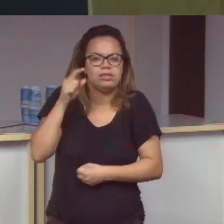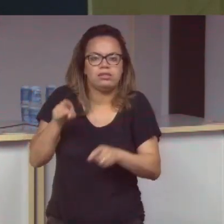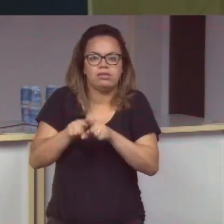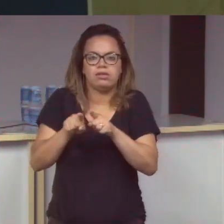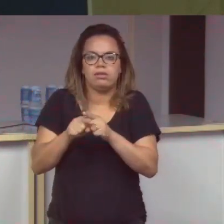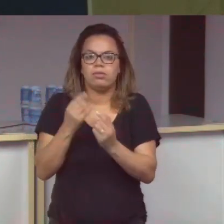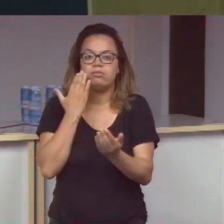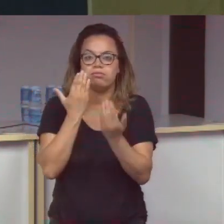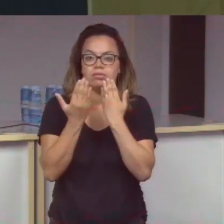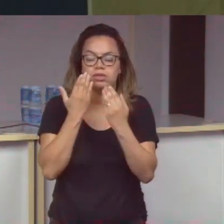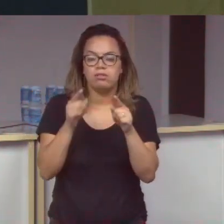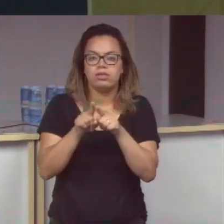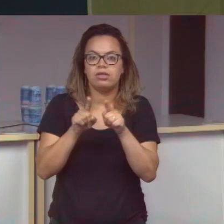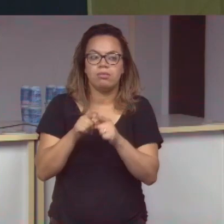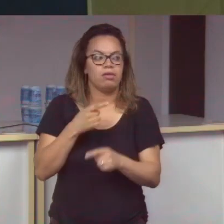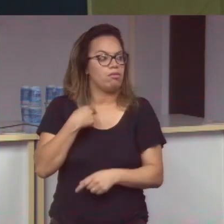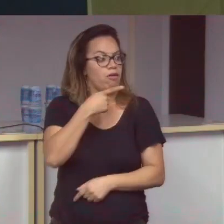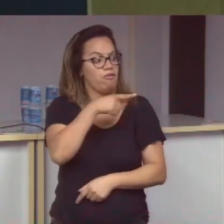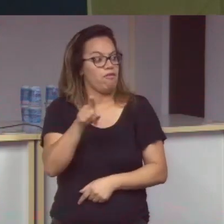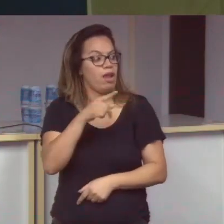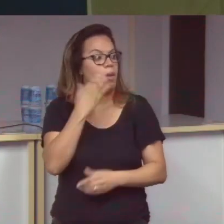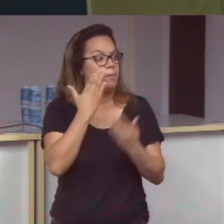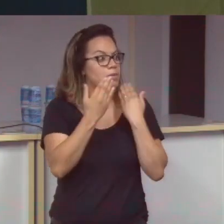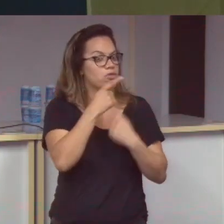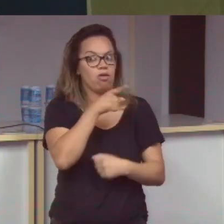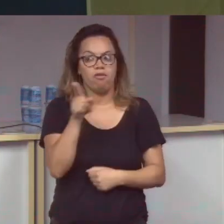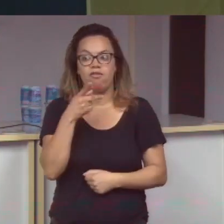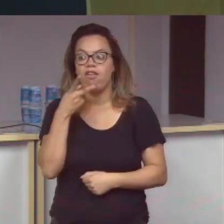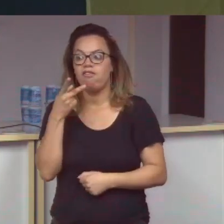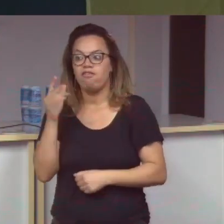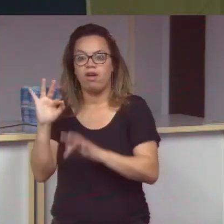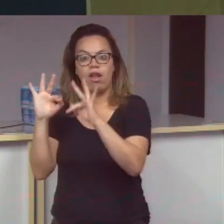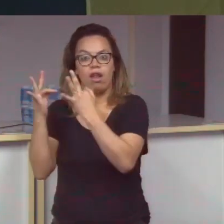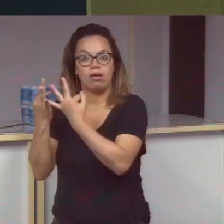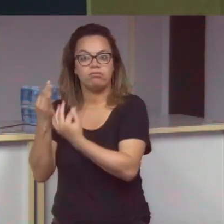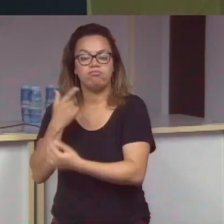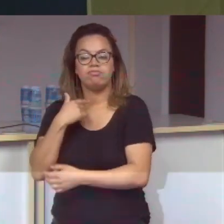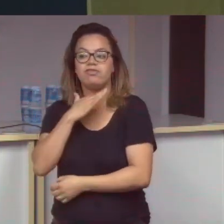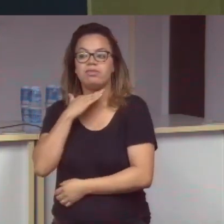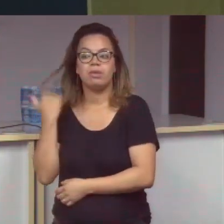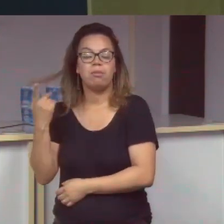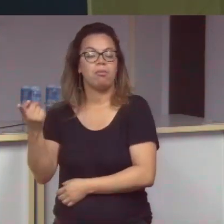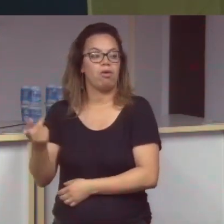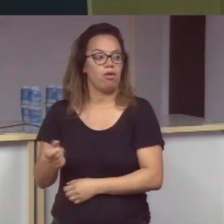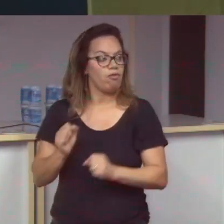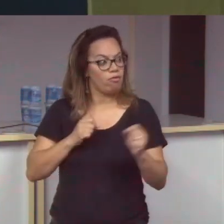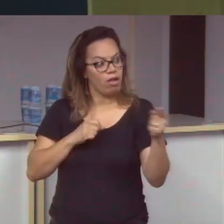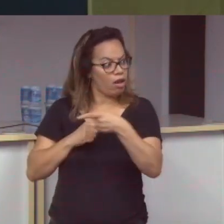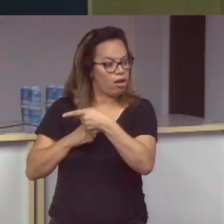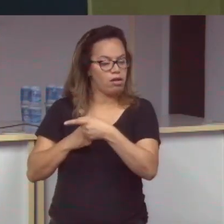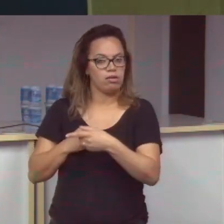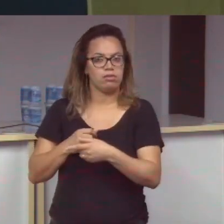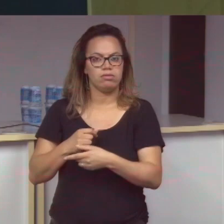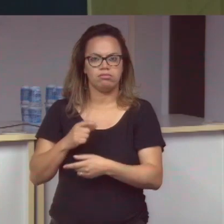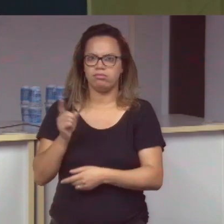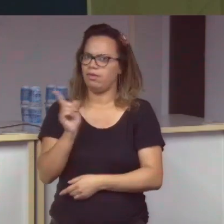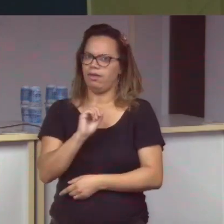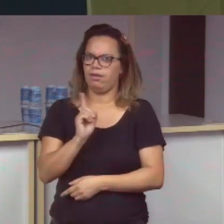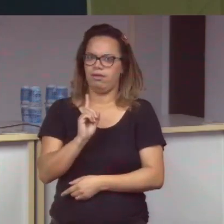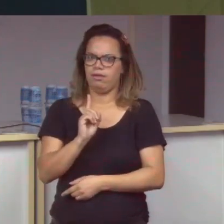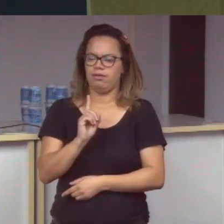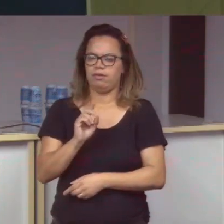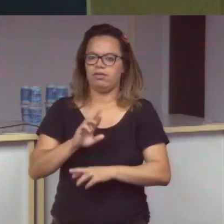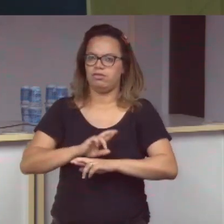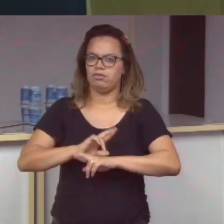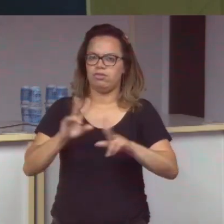nós, como psicólogos, ouvir. Vai lá que você é psicólogo e faz essa comunicação de morte, né? Não é assim que acontece.